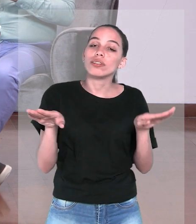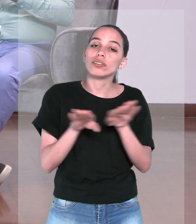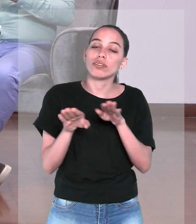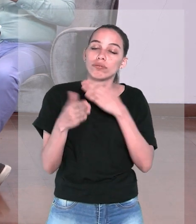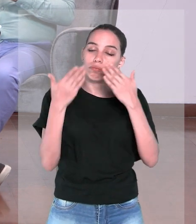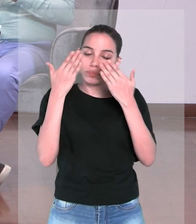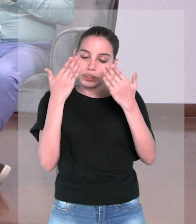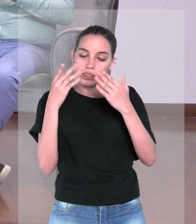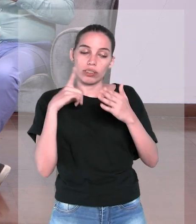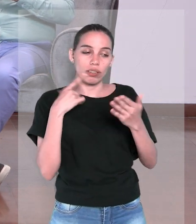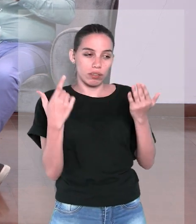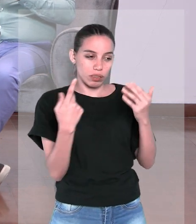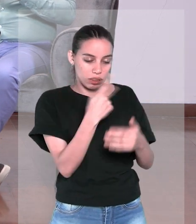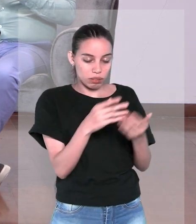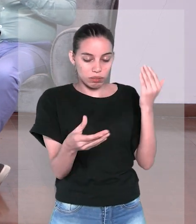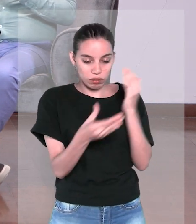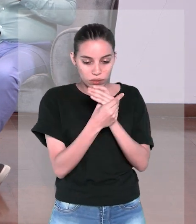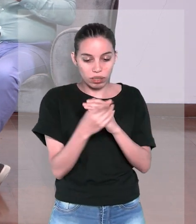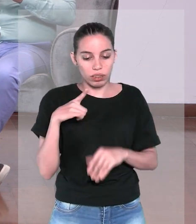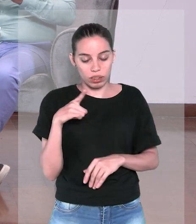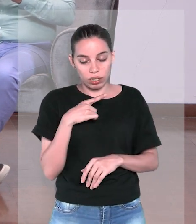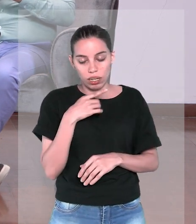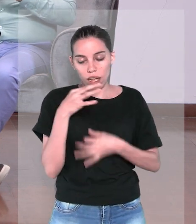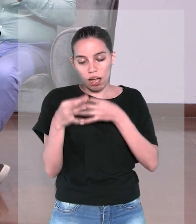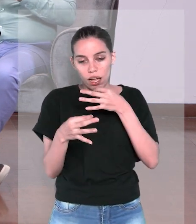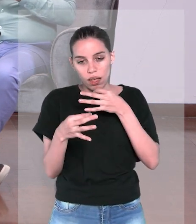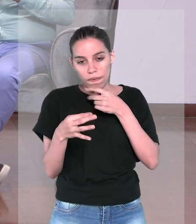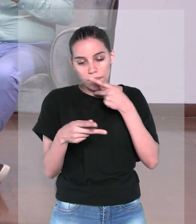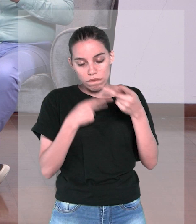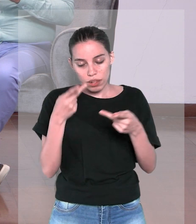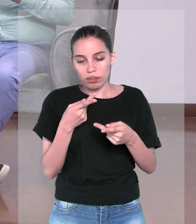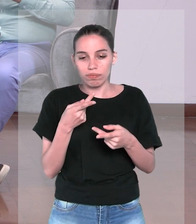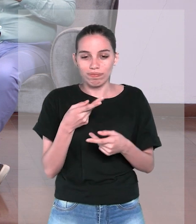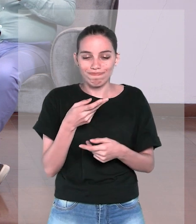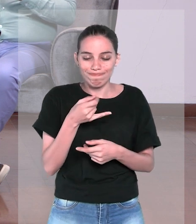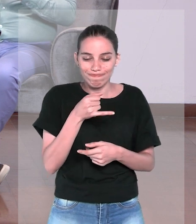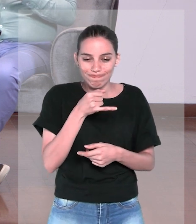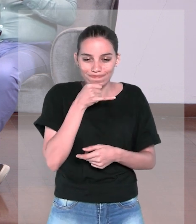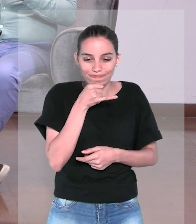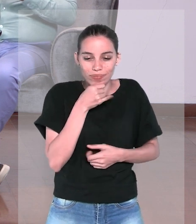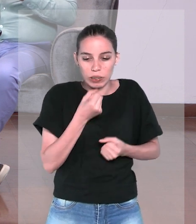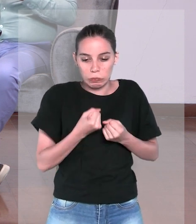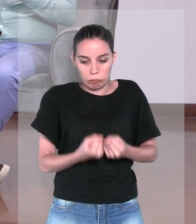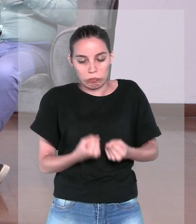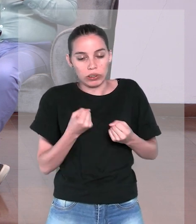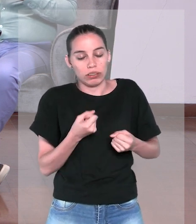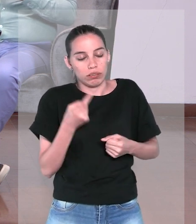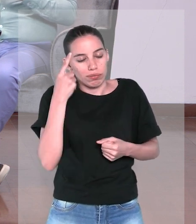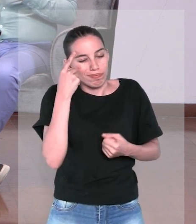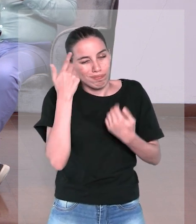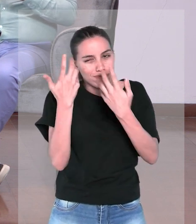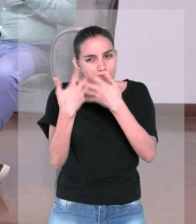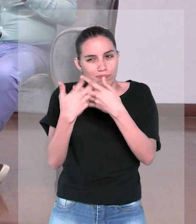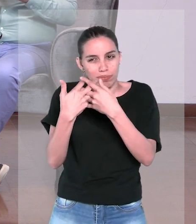por exemplo, alguém ao teu lado, que é um mentor, alguém ao teu lado, que é um coaching, ele vai colocar alguém ao teu lado dizendo